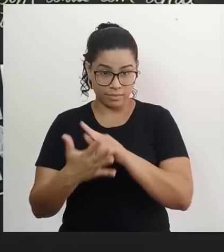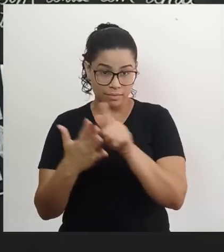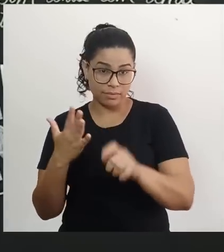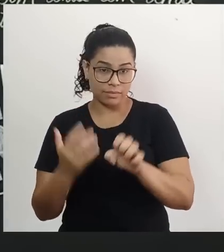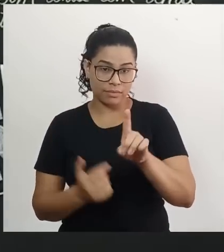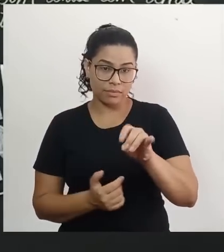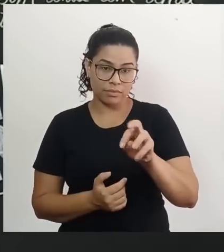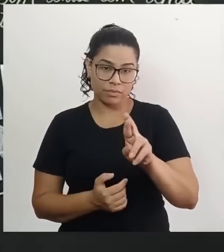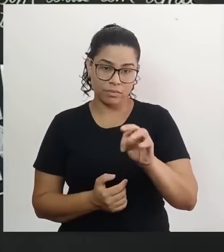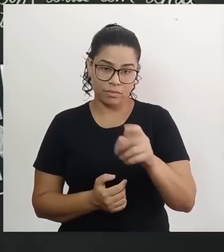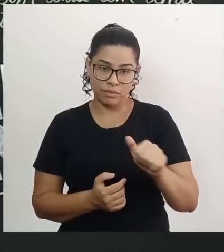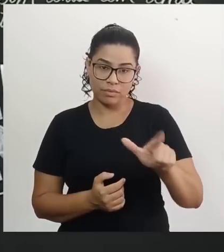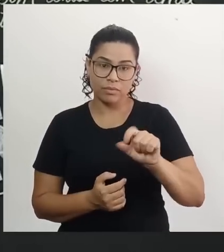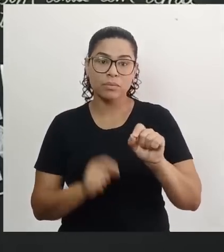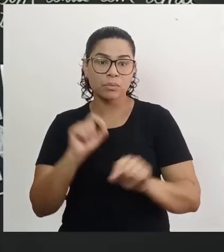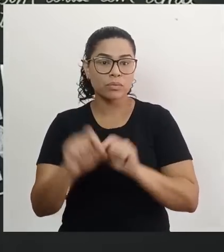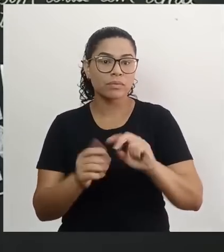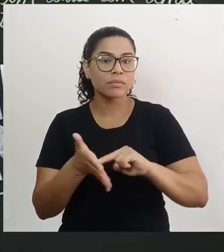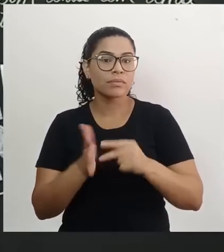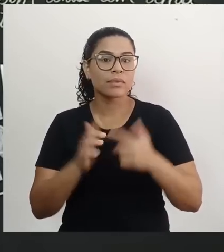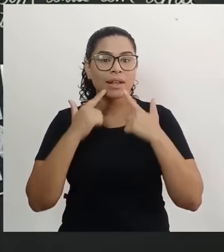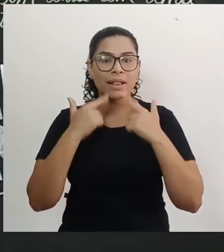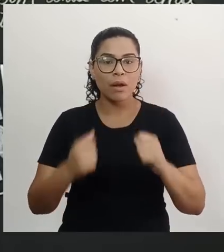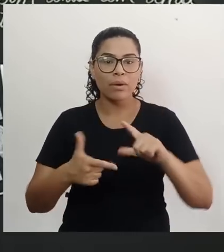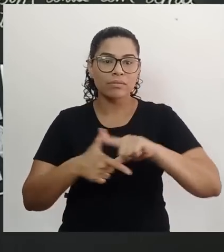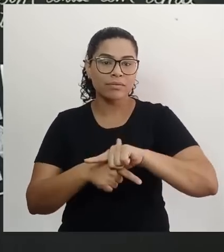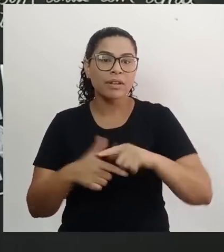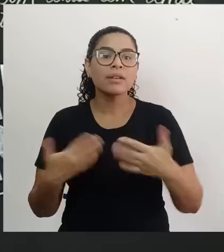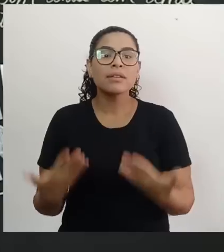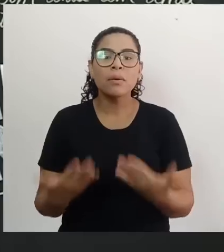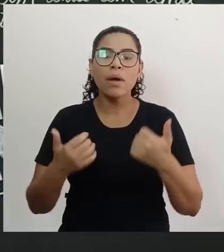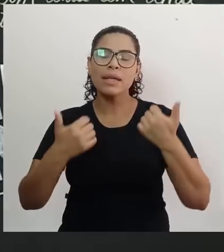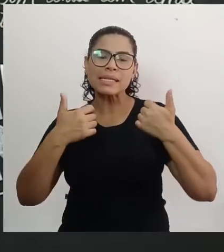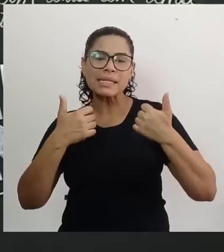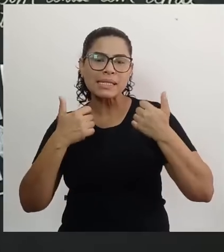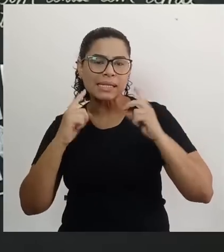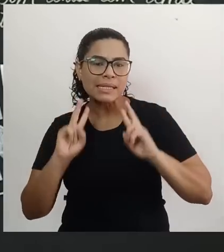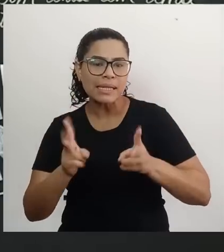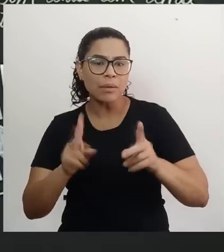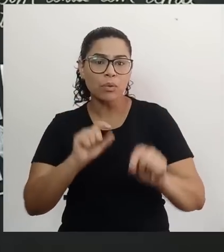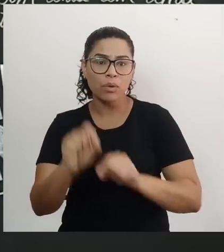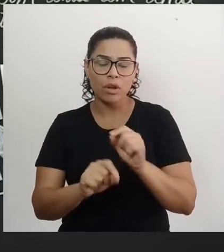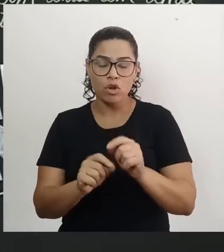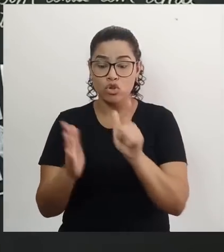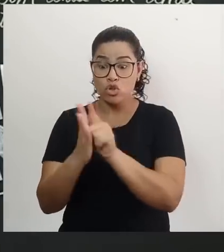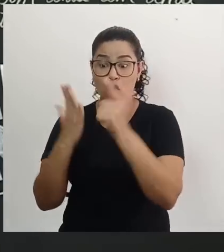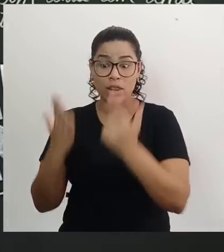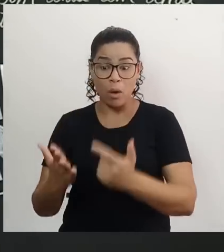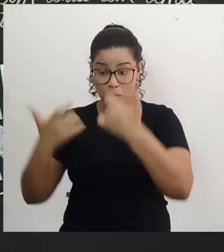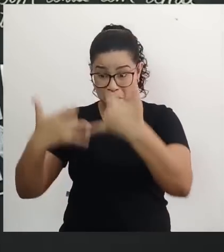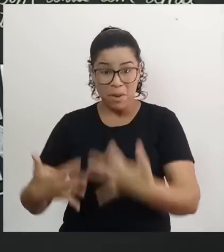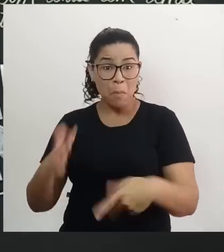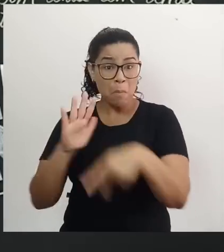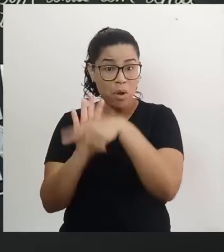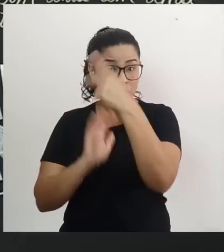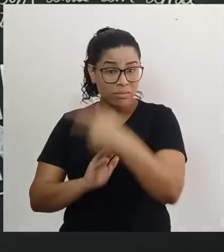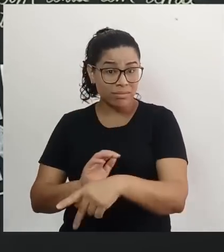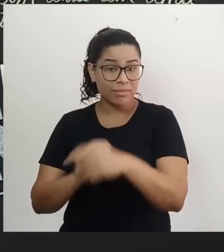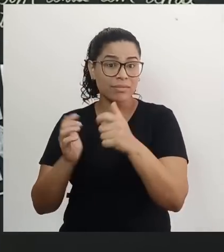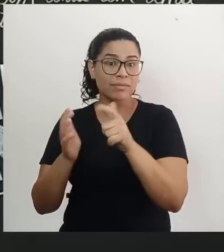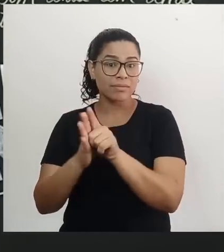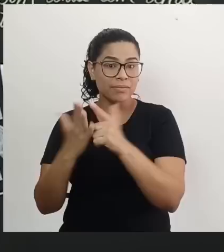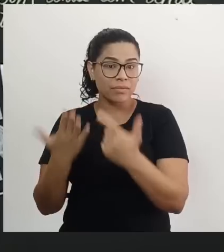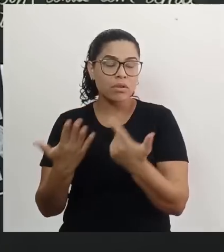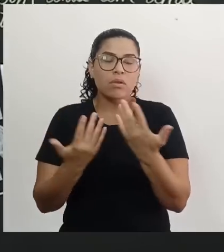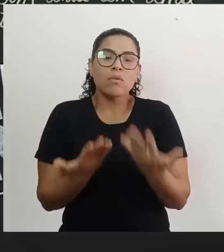caráter metalinguístico. Por quê? Porque é o jornal falando sobre o próprio jornal. A metalinguagem acontece quando a